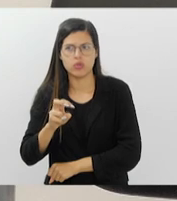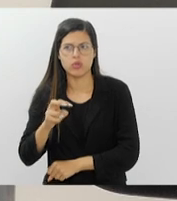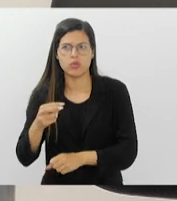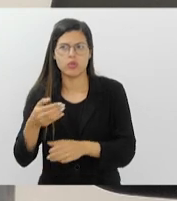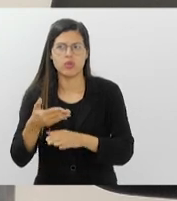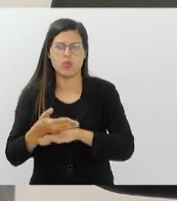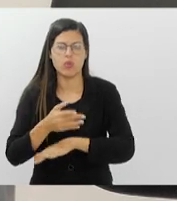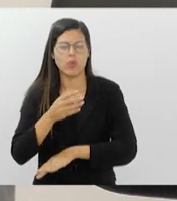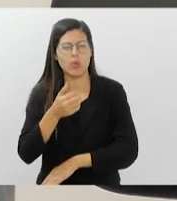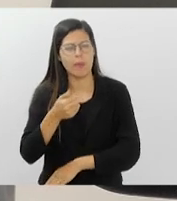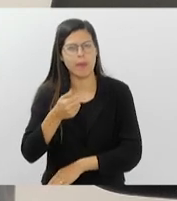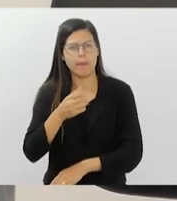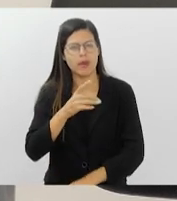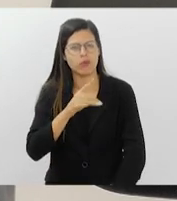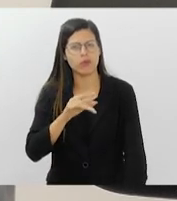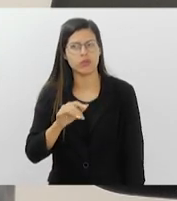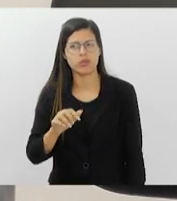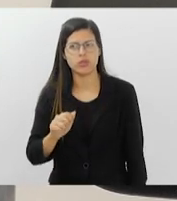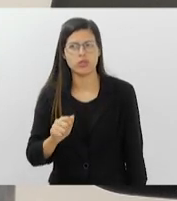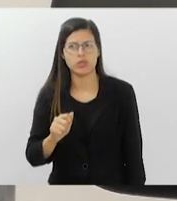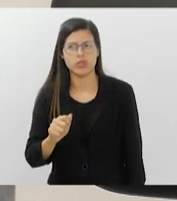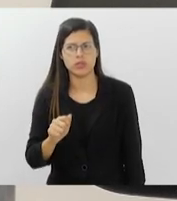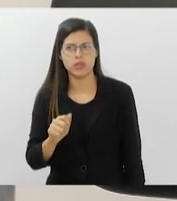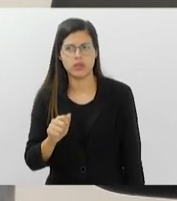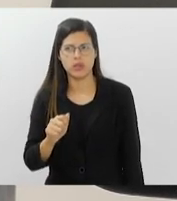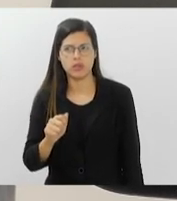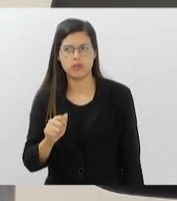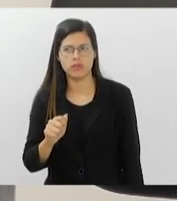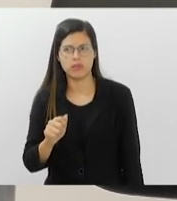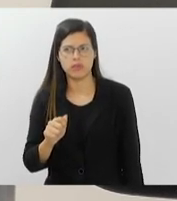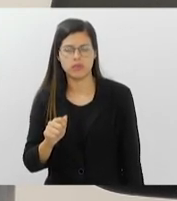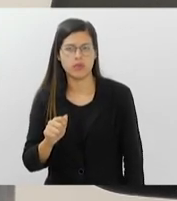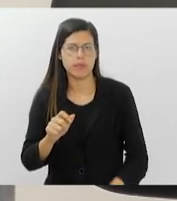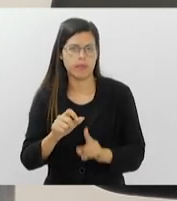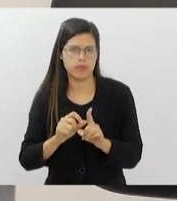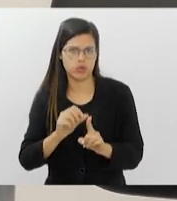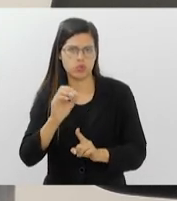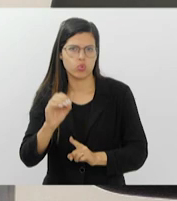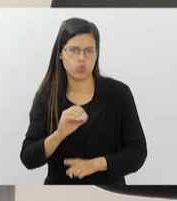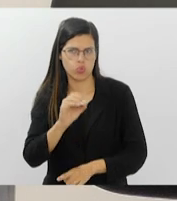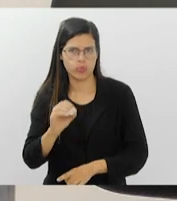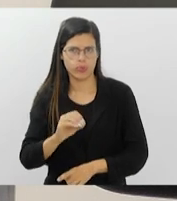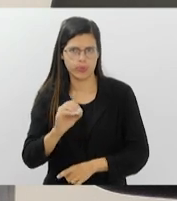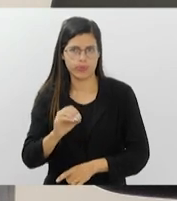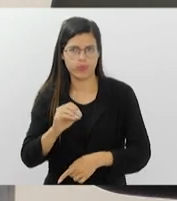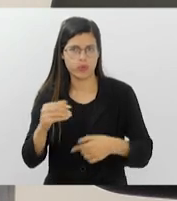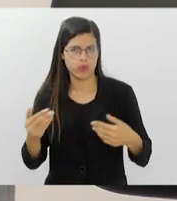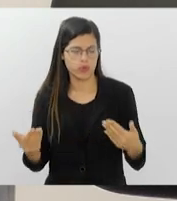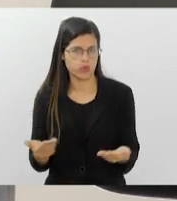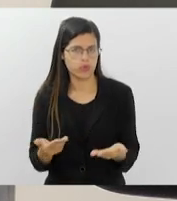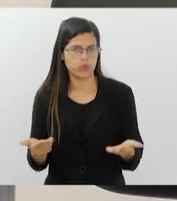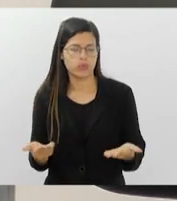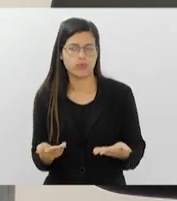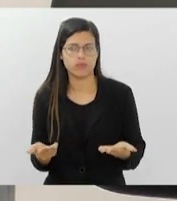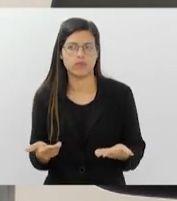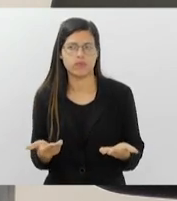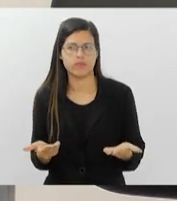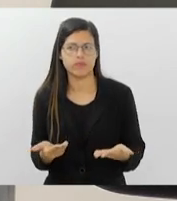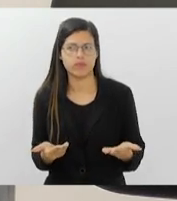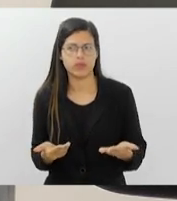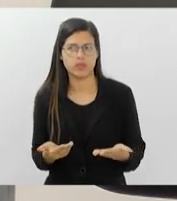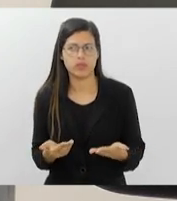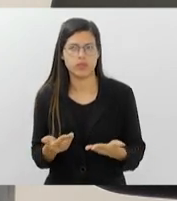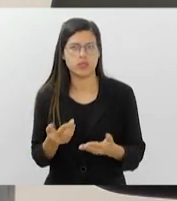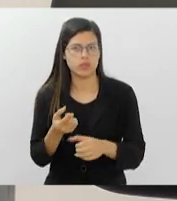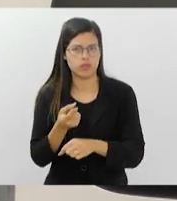útil de outubro e hoje às 13